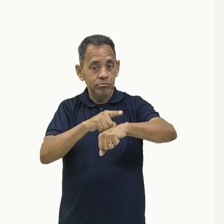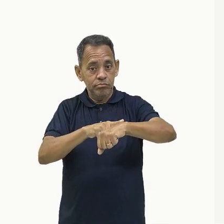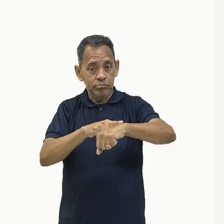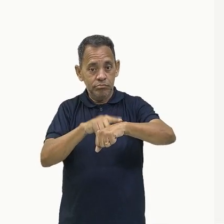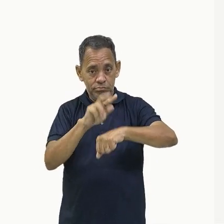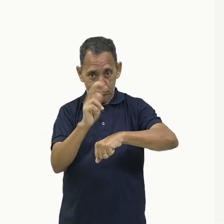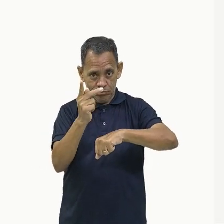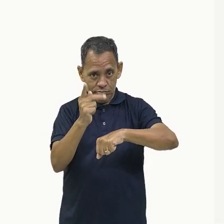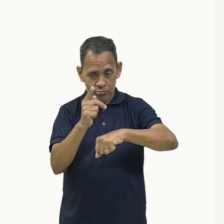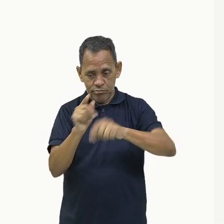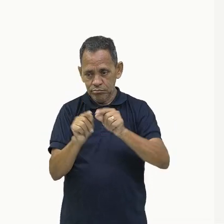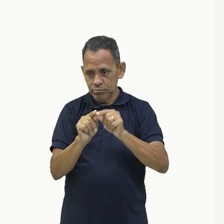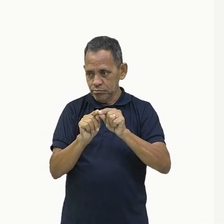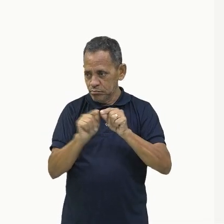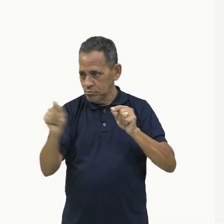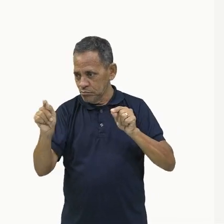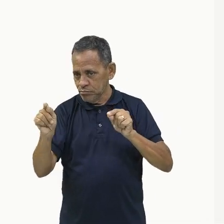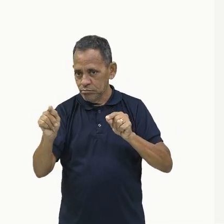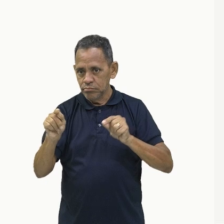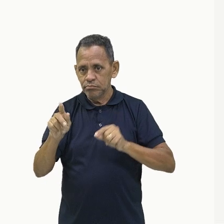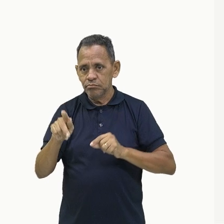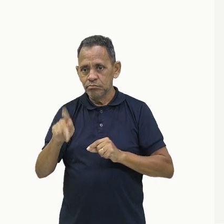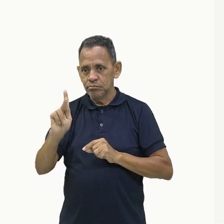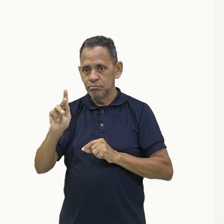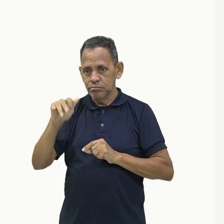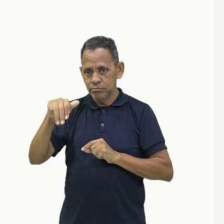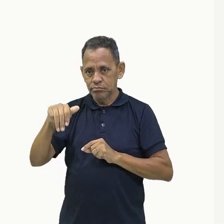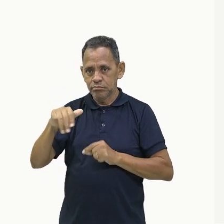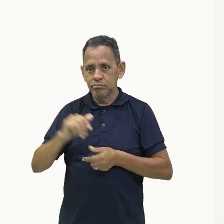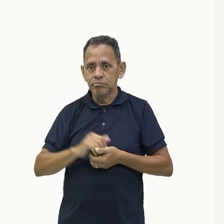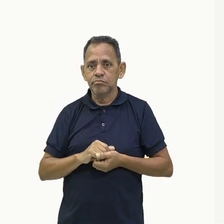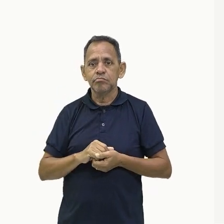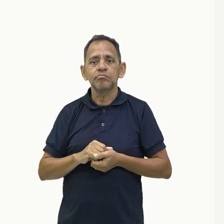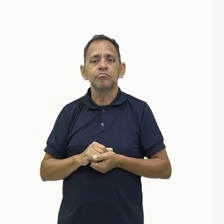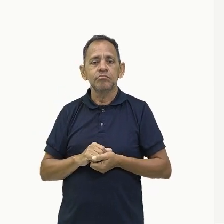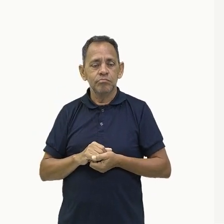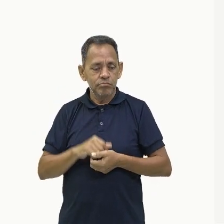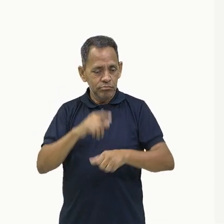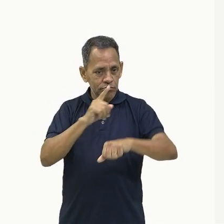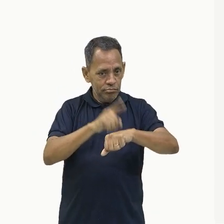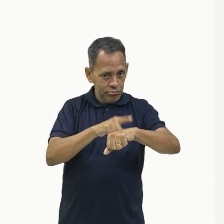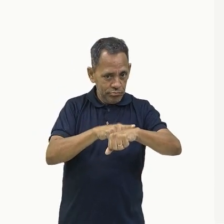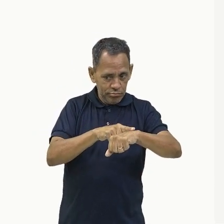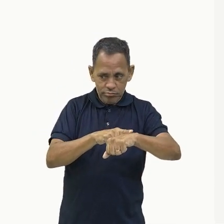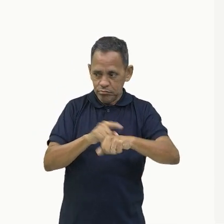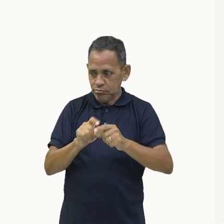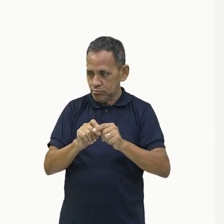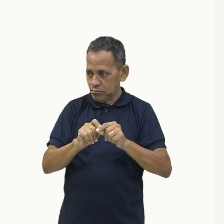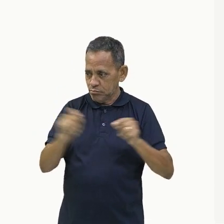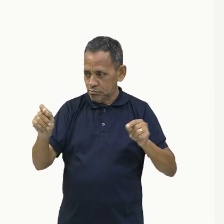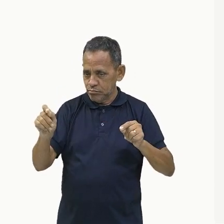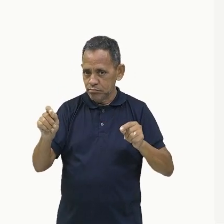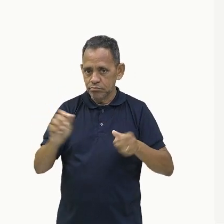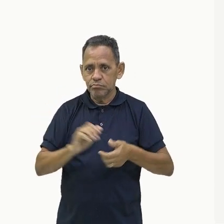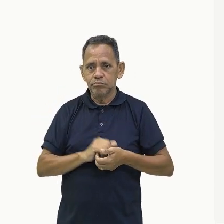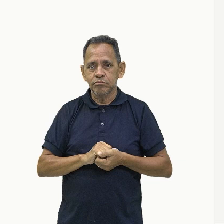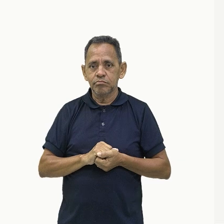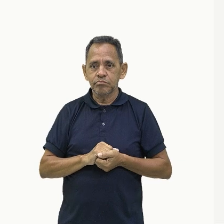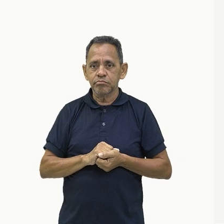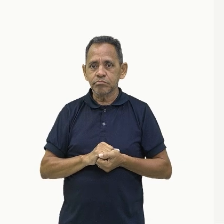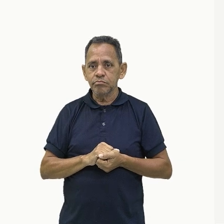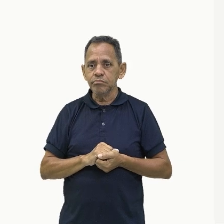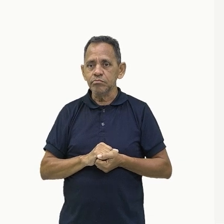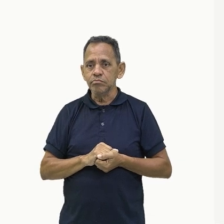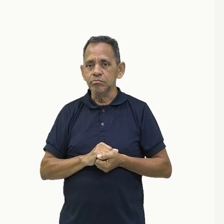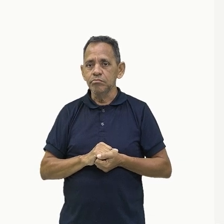distância, em quilômetros. São duas grandezas diferentes. Uma mede o tempo, a outra mede a distância. Tá? Então, a